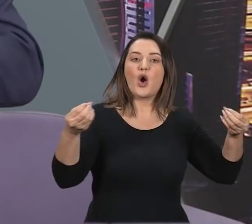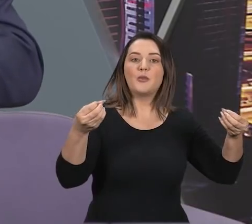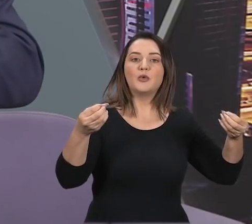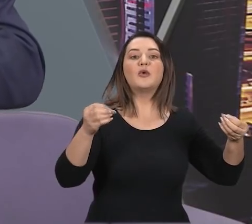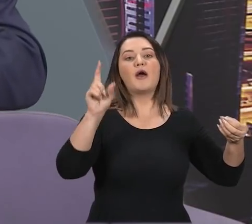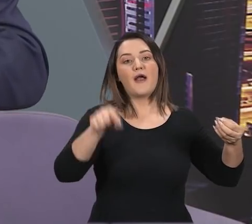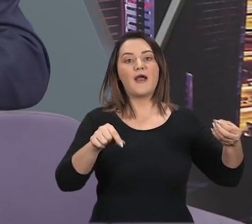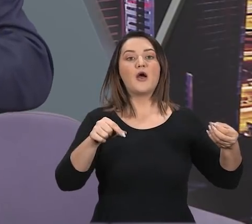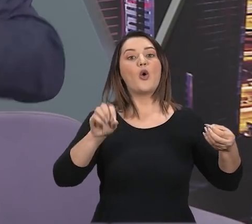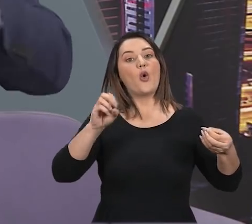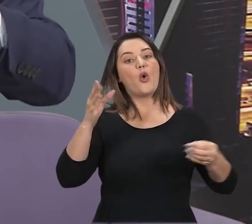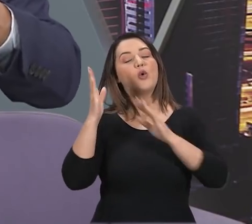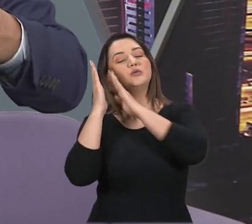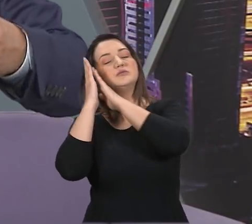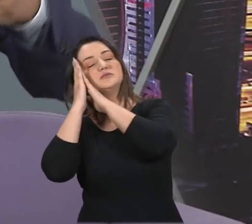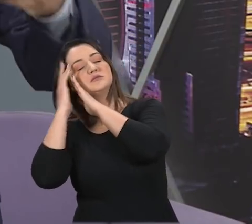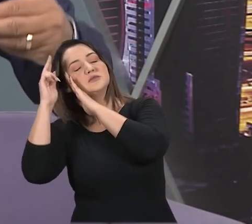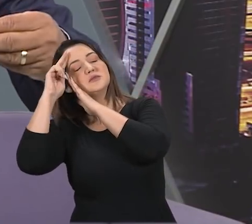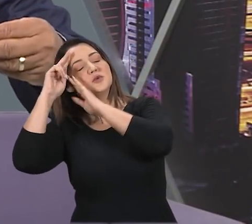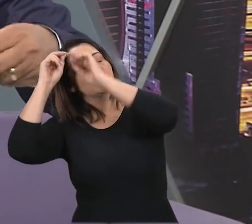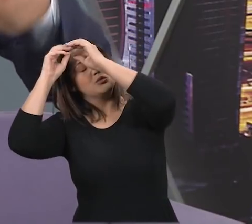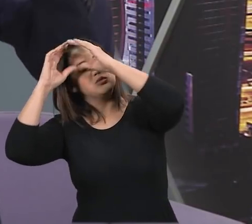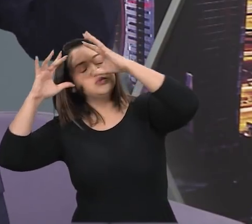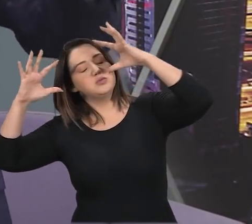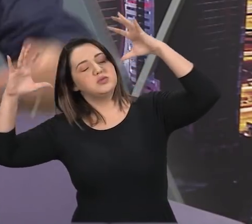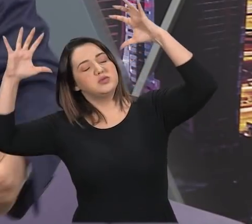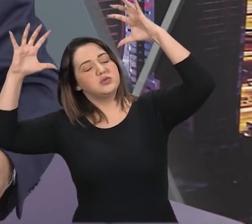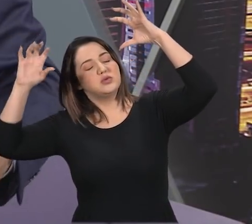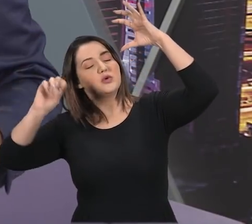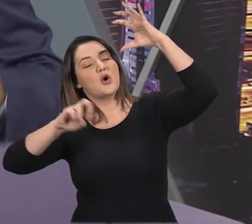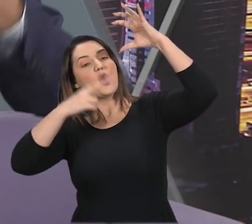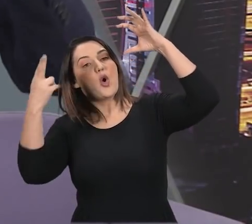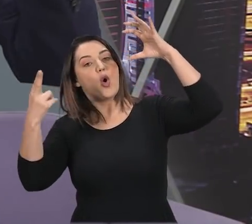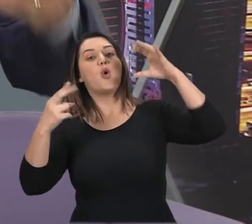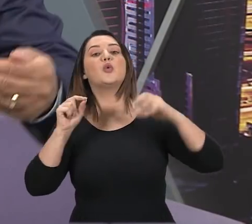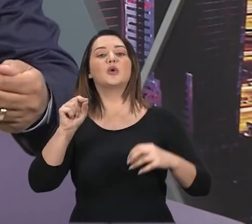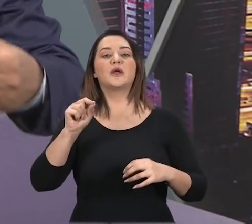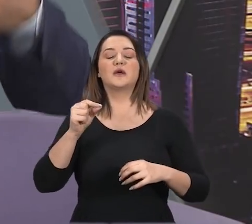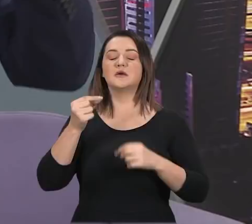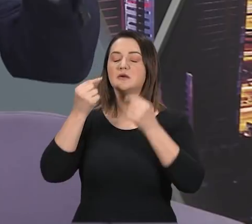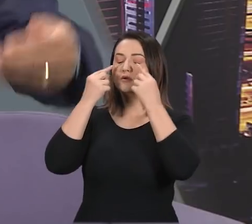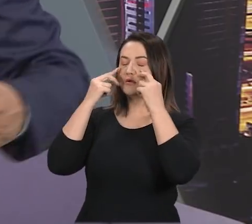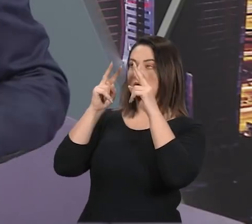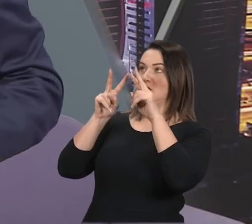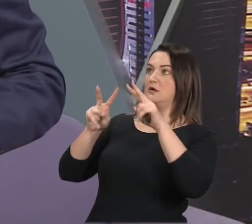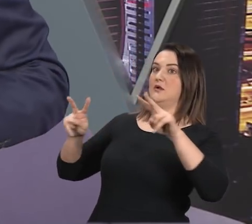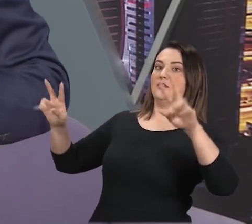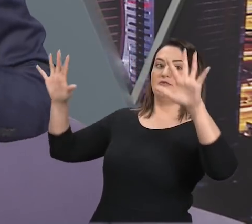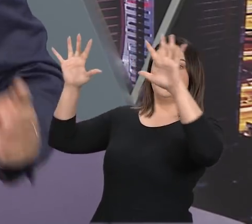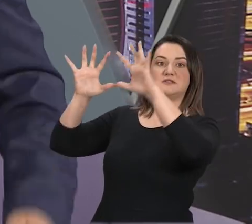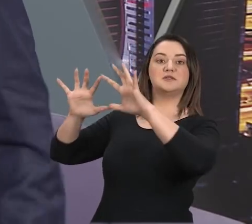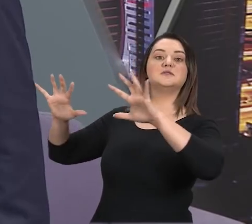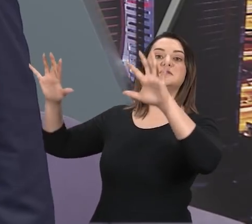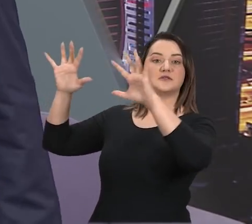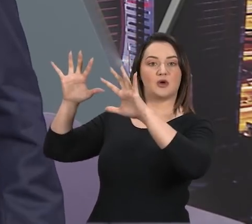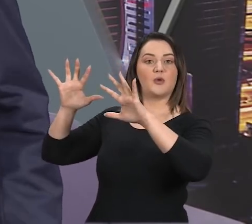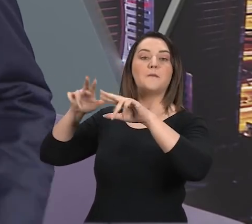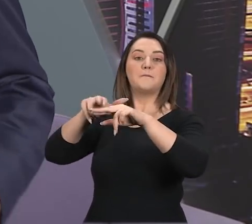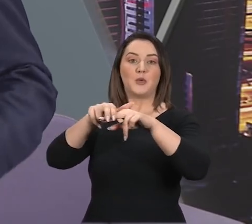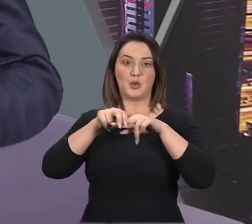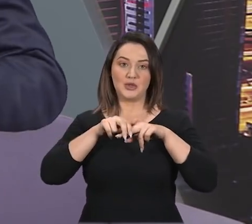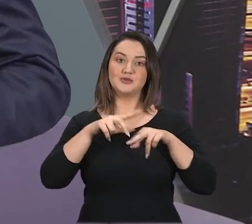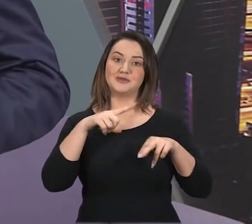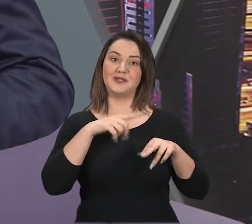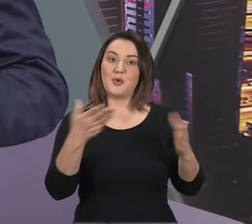por visões. E assim, os profetas passaram a escrever as visões e os sonhos de Deus. E por isso, nós